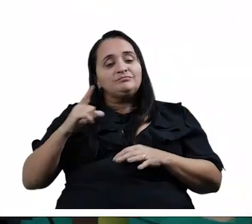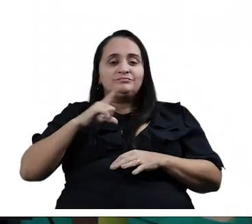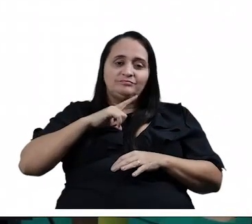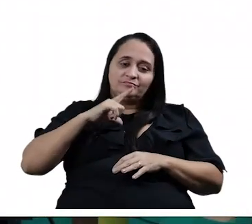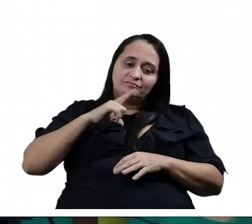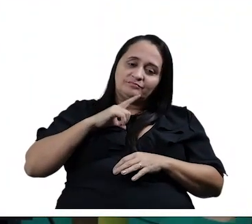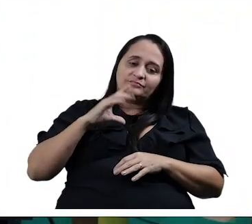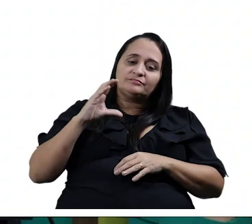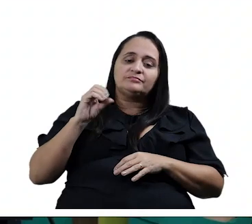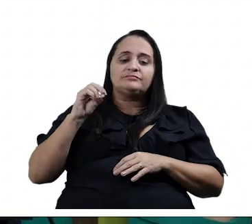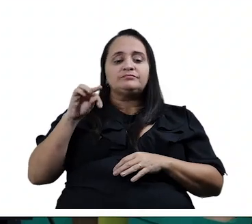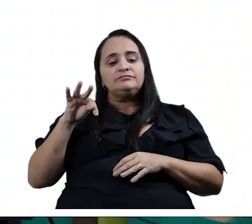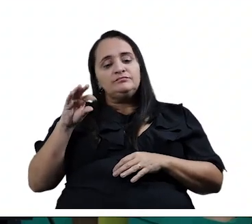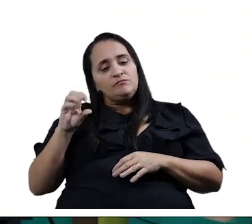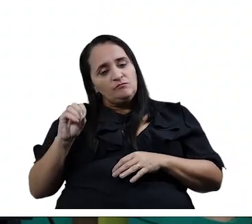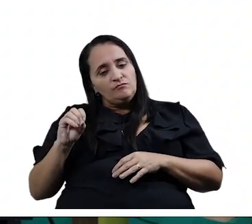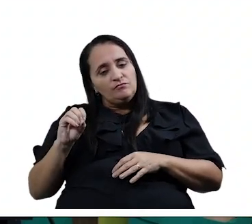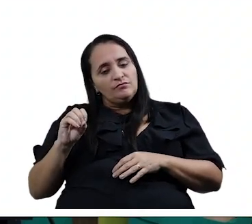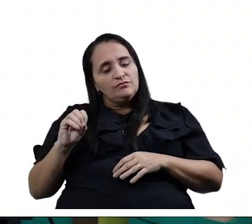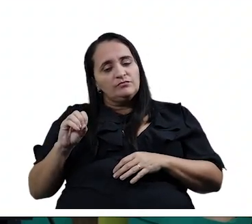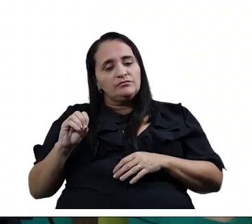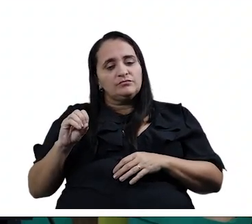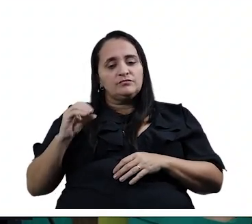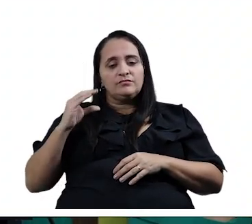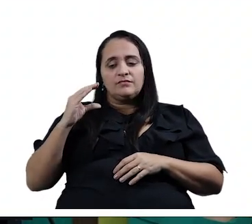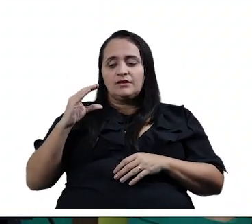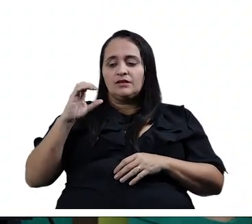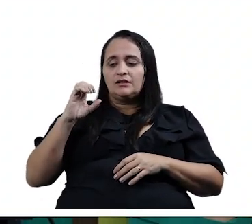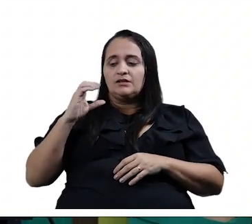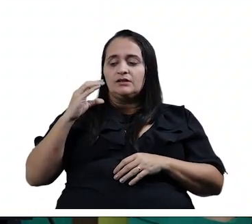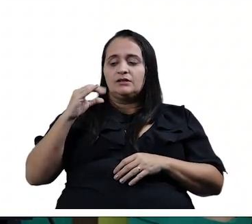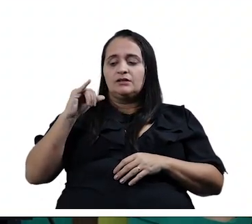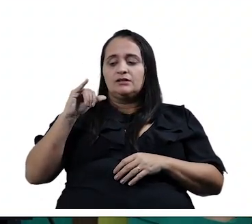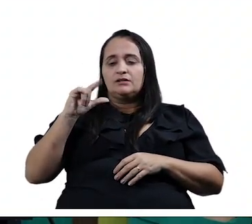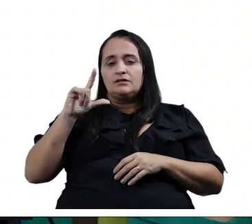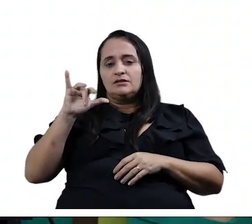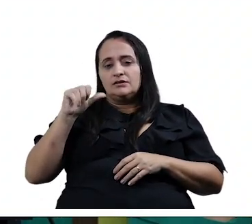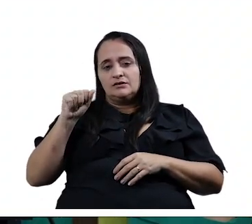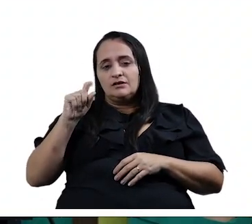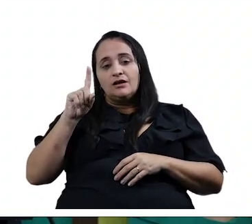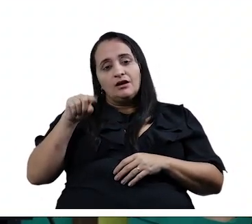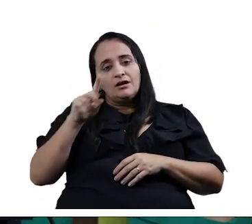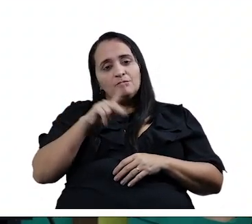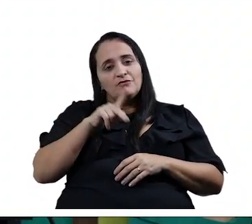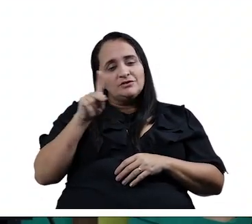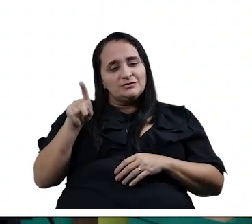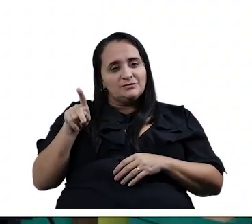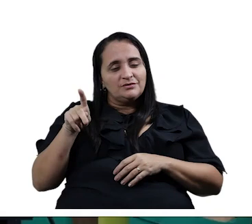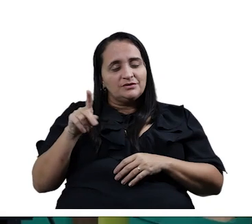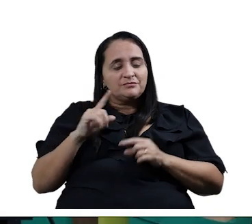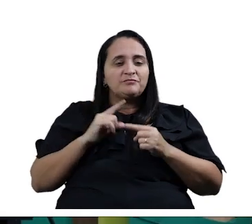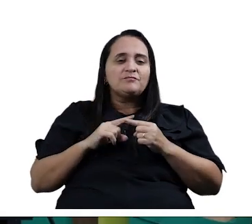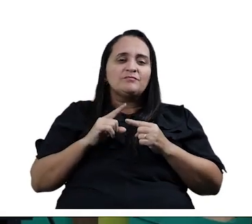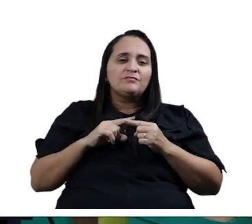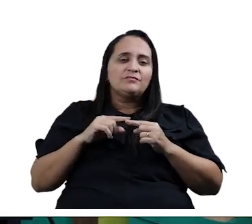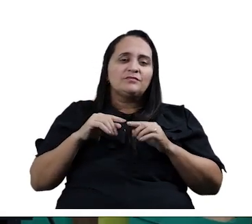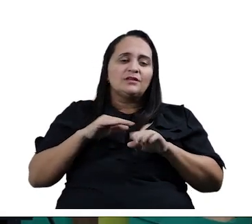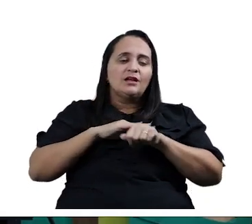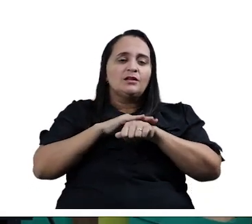Todo conto tem personagem. E desses personagens, Cecília Paim é a professora. Por quê?